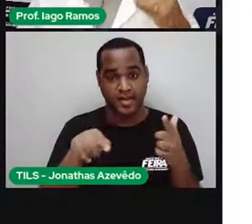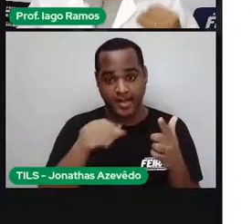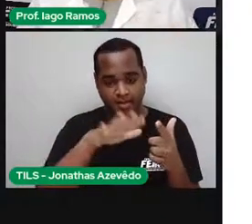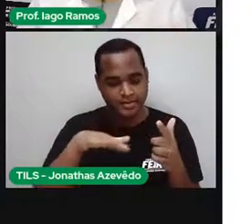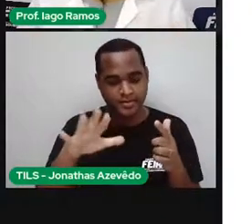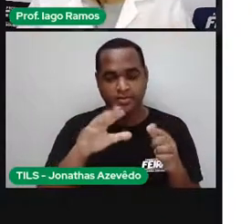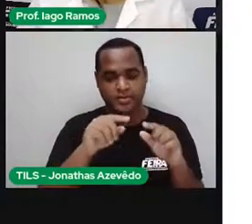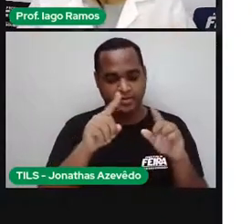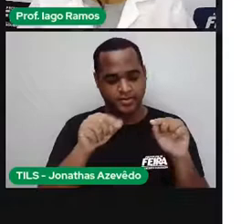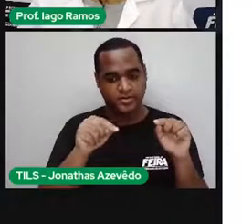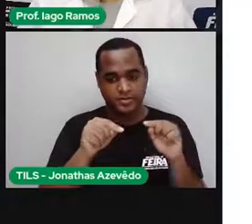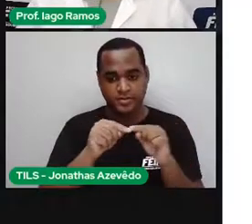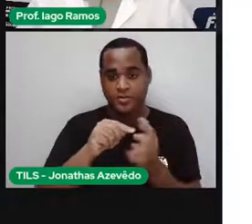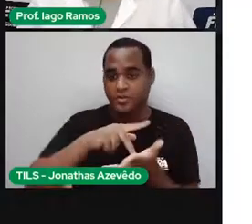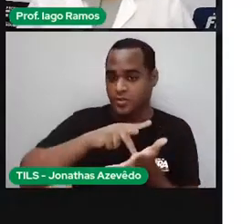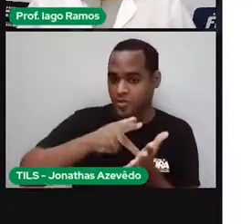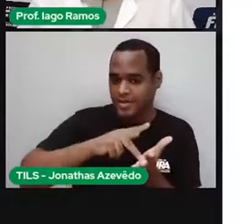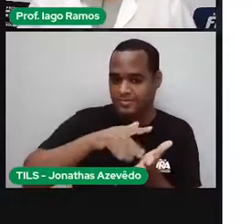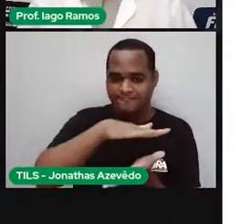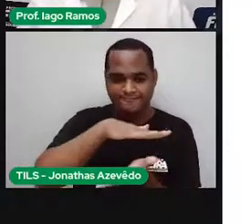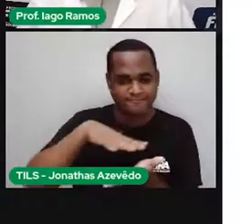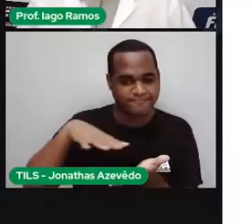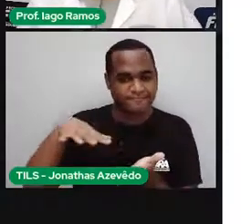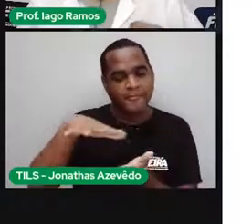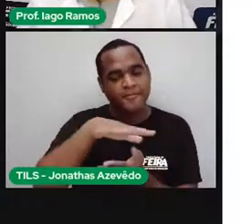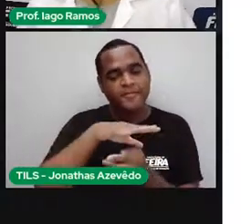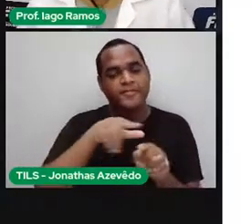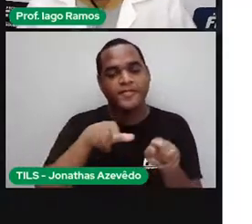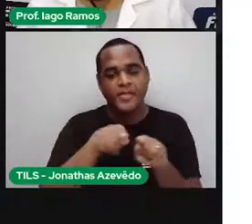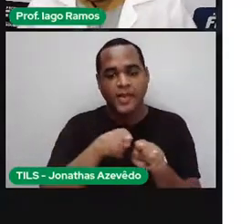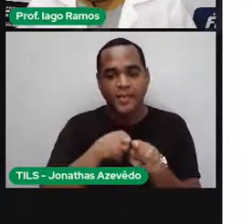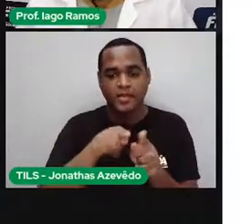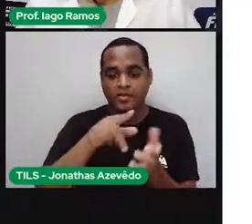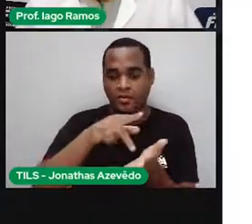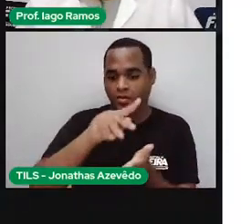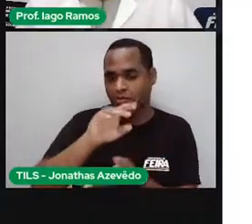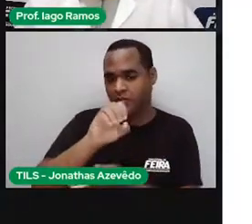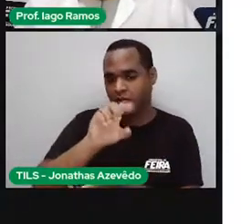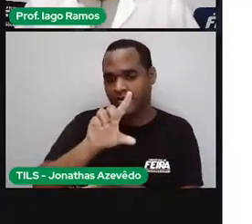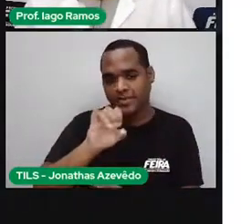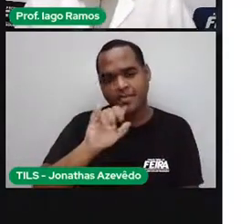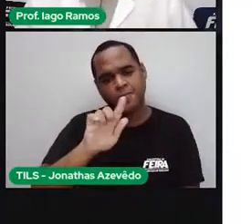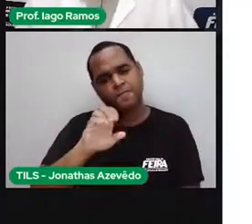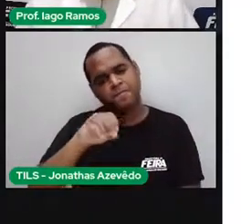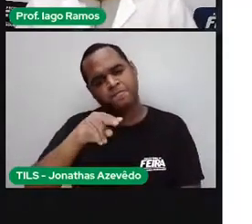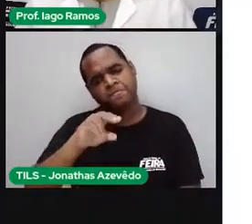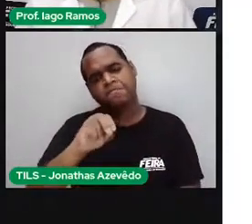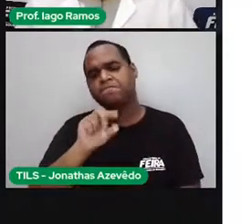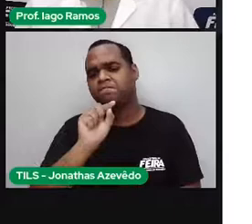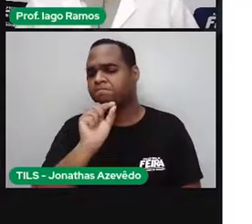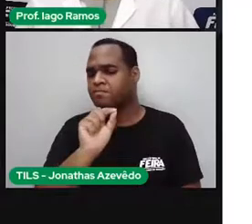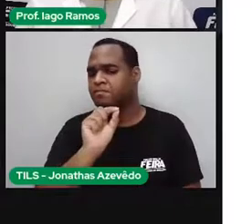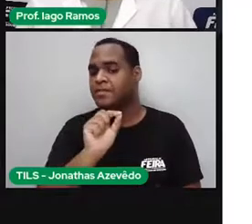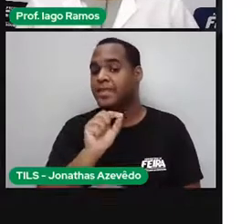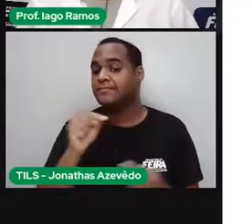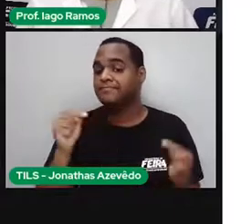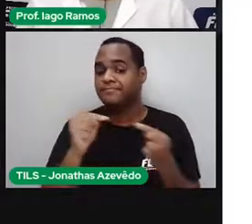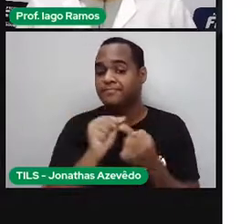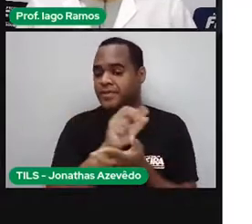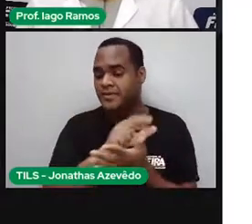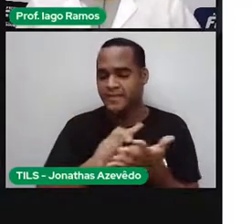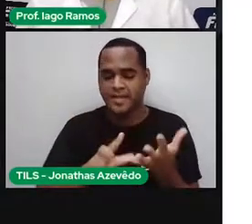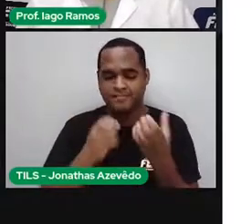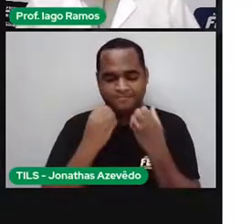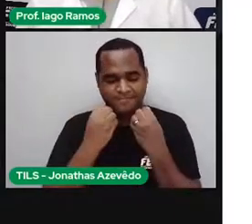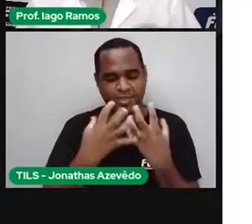geométrica plana esse importante polígono que é muito muito